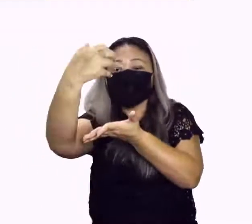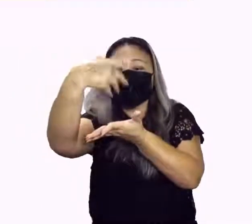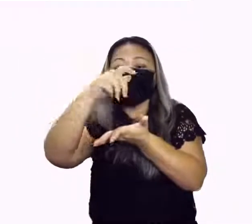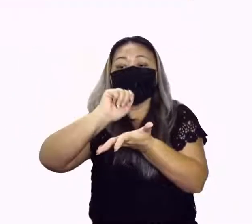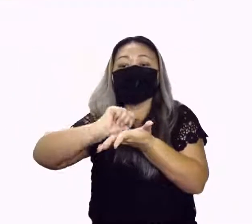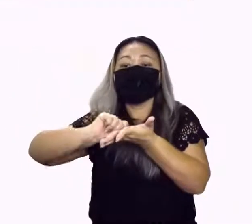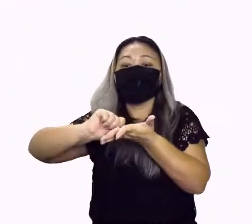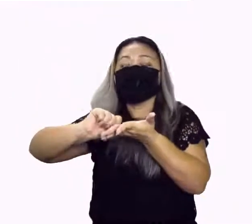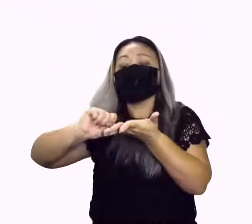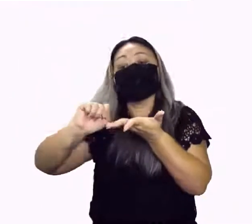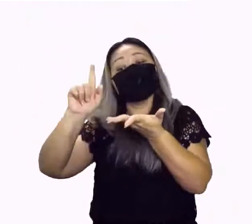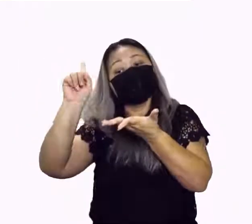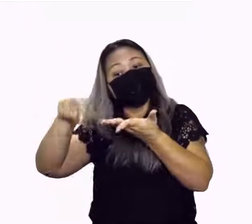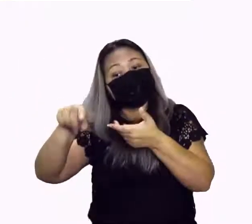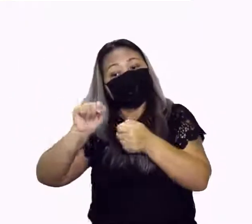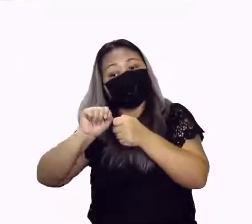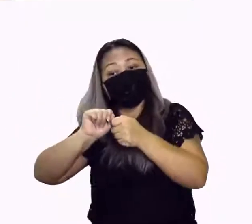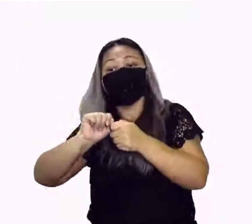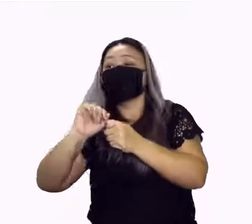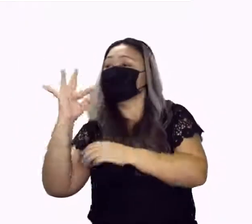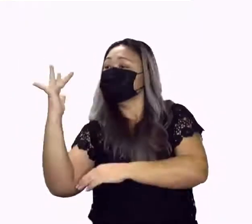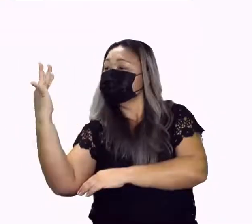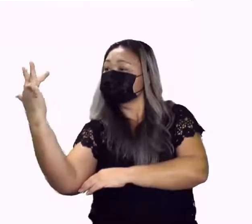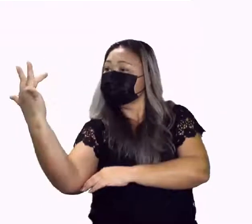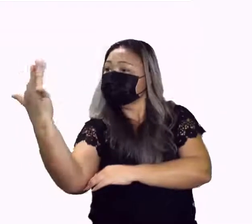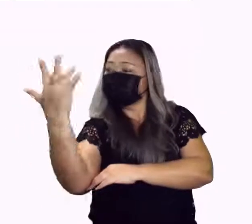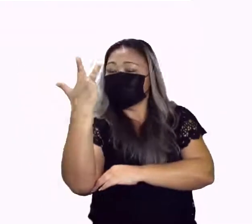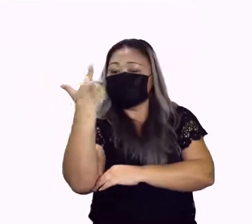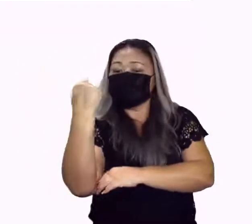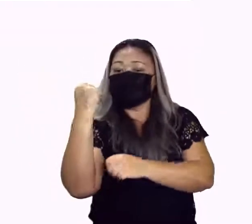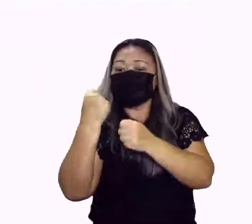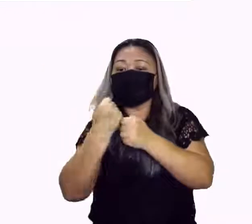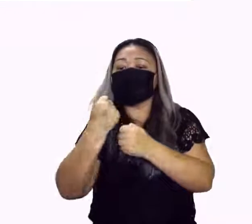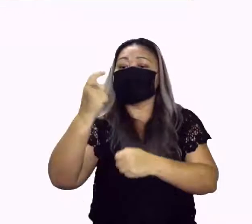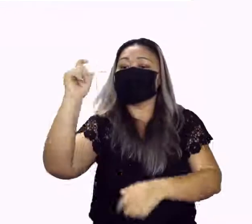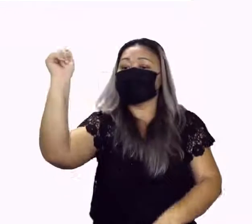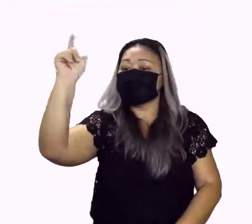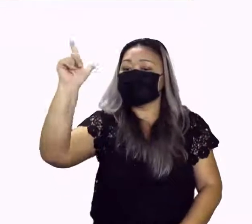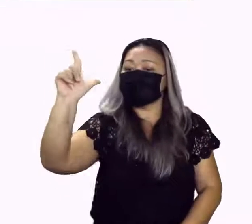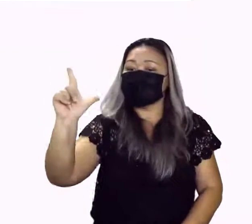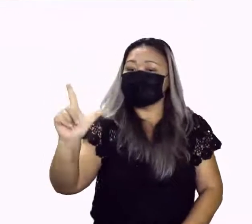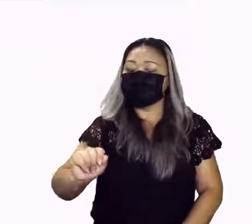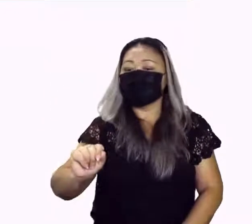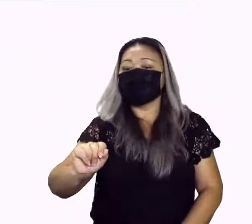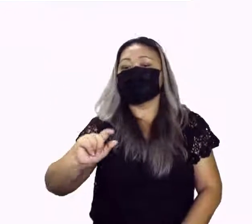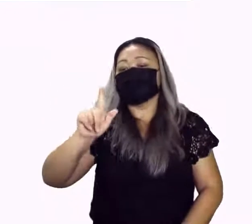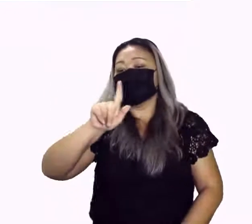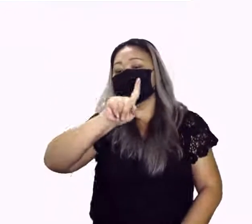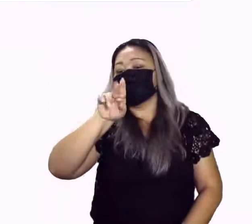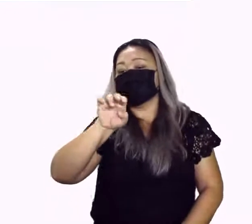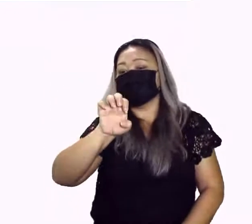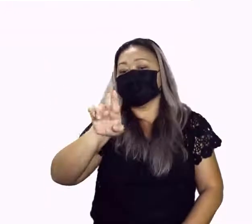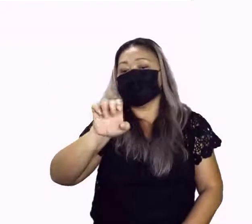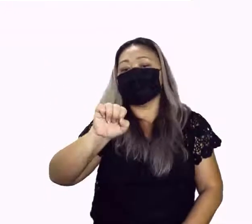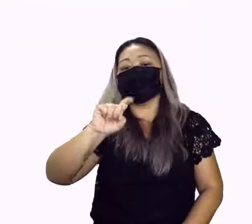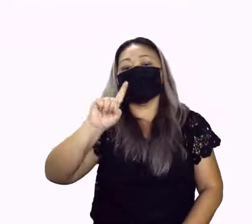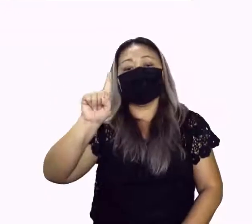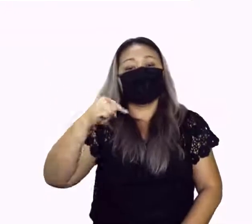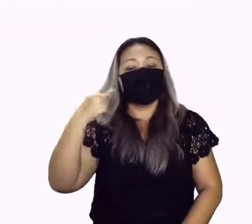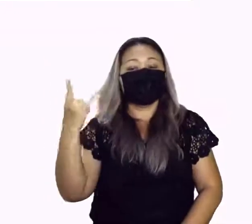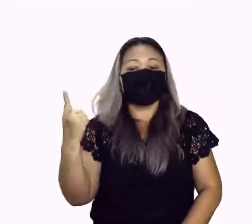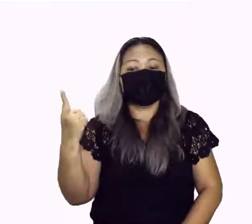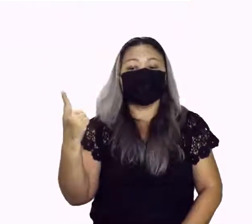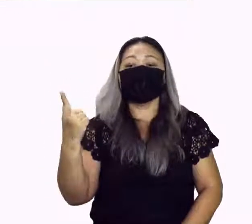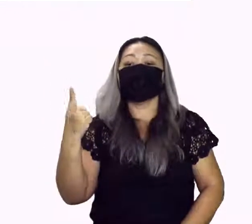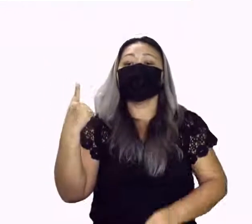e impessoais. Aqui ele diz que o raio veio, né, de Zeus, e aqui vamos